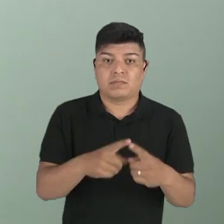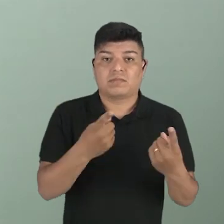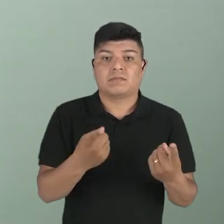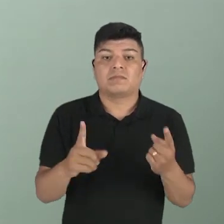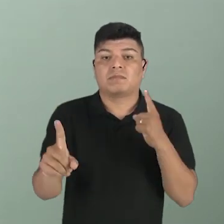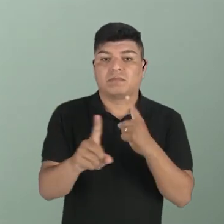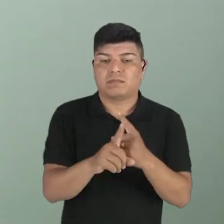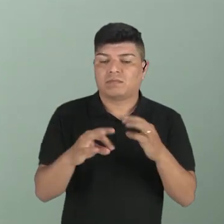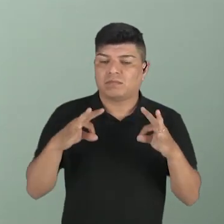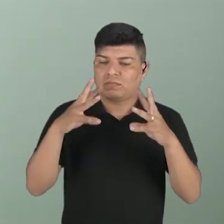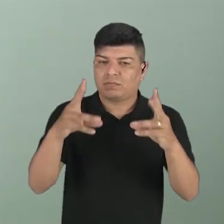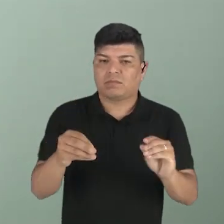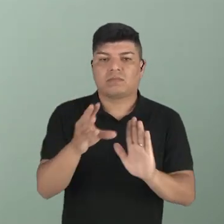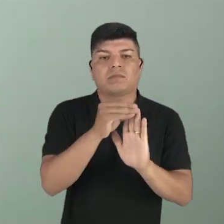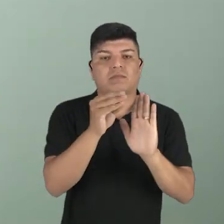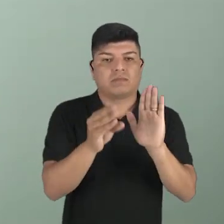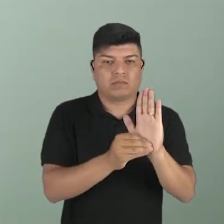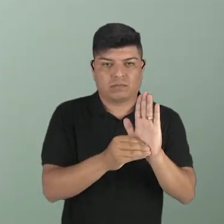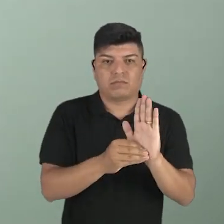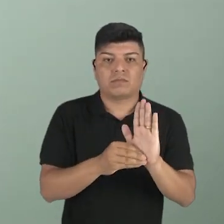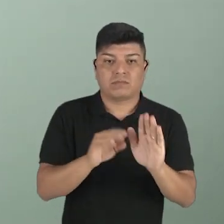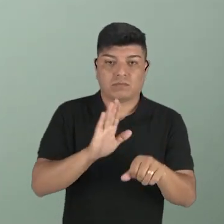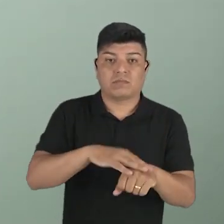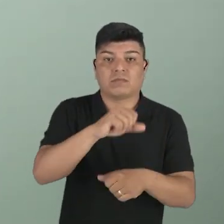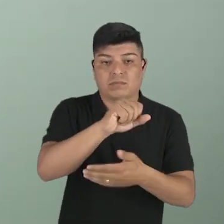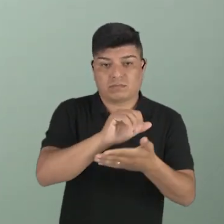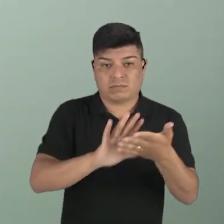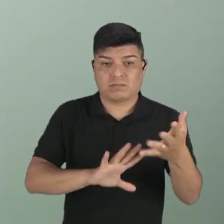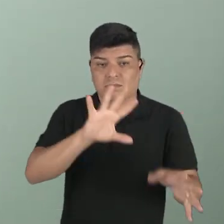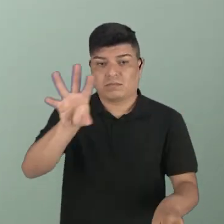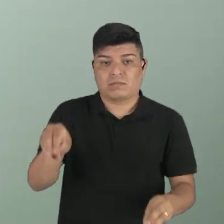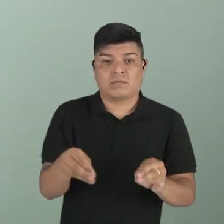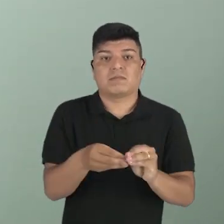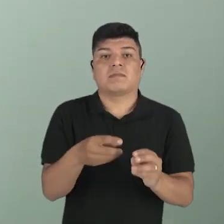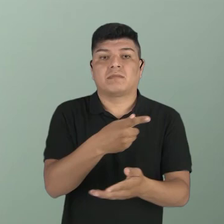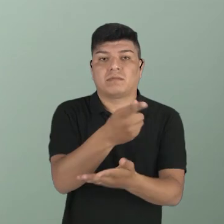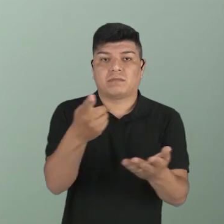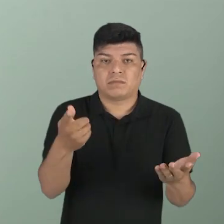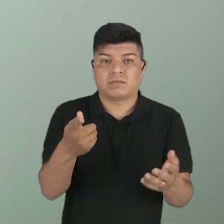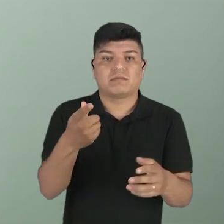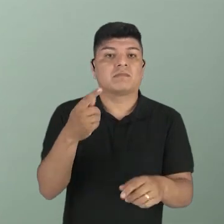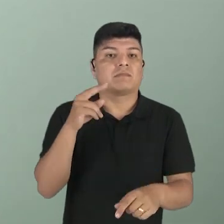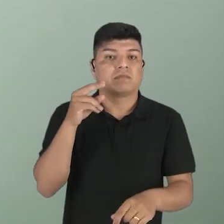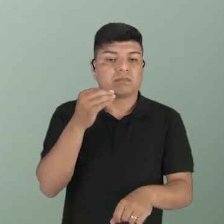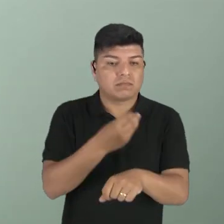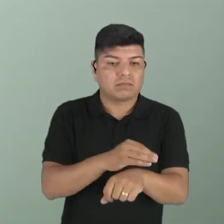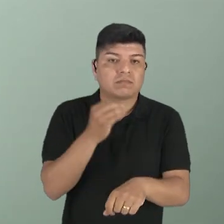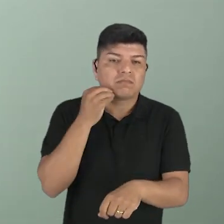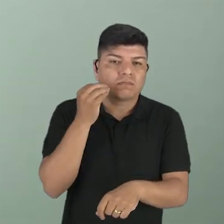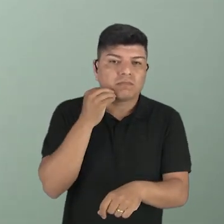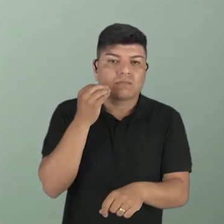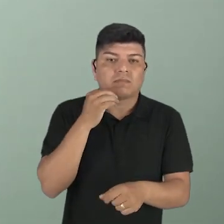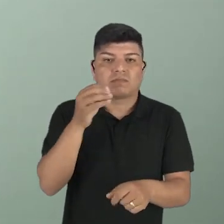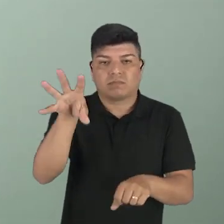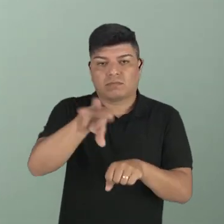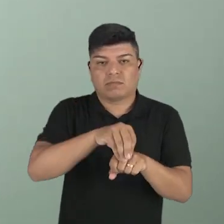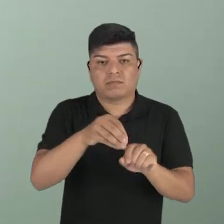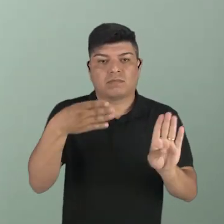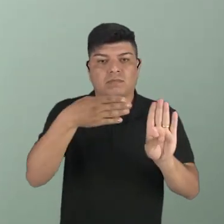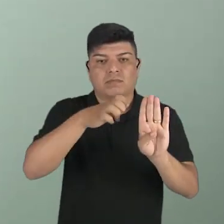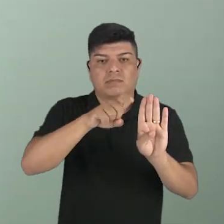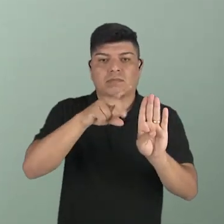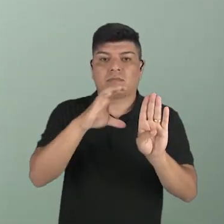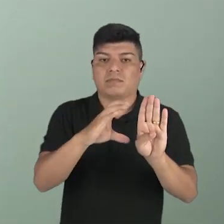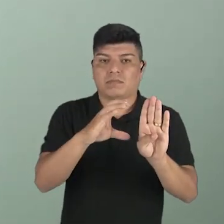que você pode encontrar todo esse conteúdo e mais atividades complementares para você estar testando o seu conhecimento na